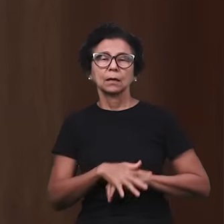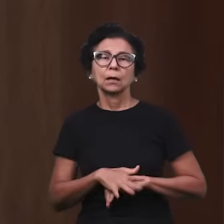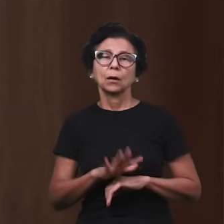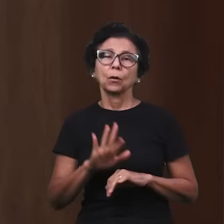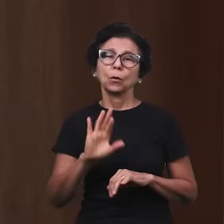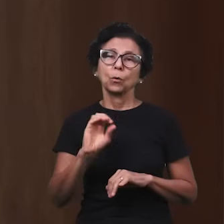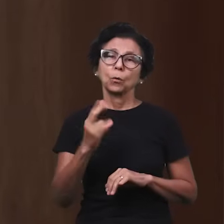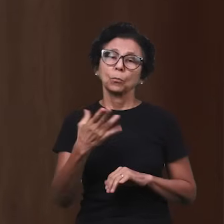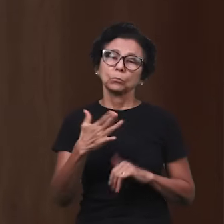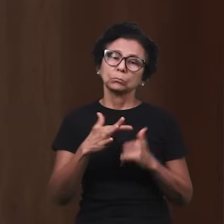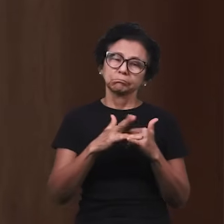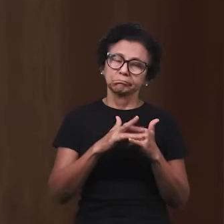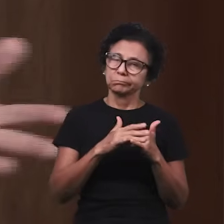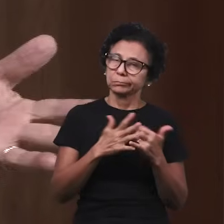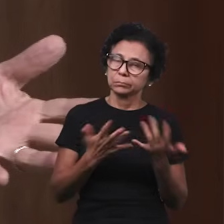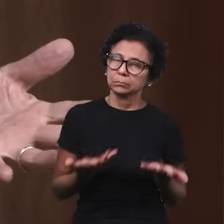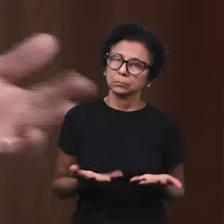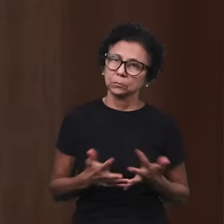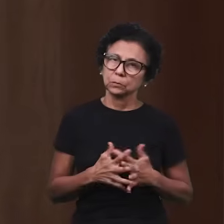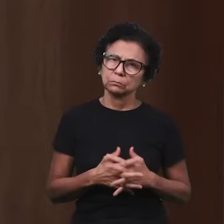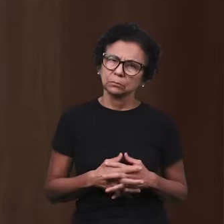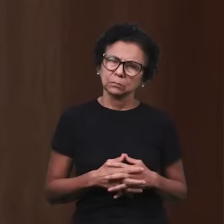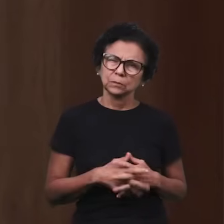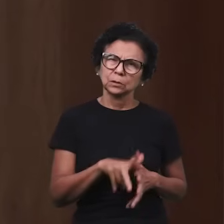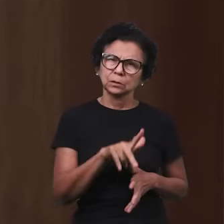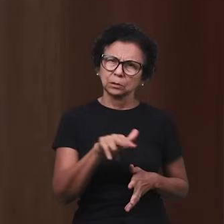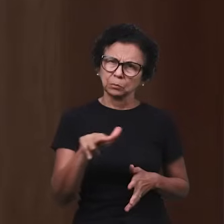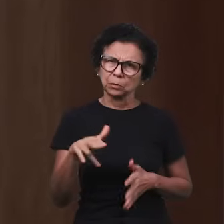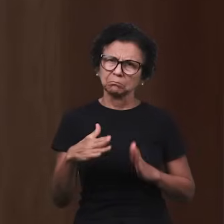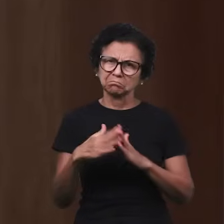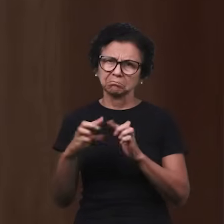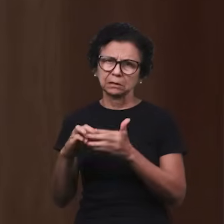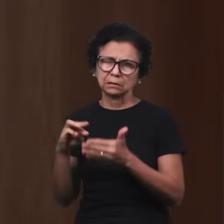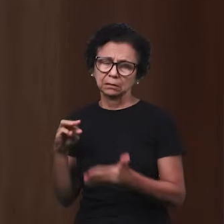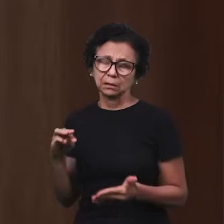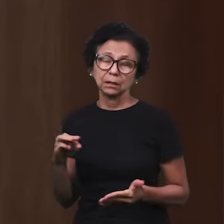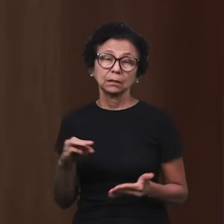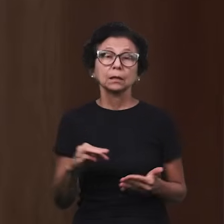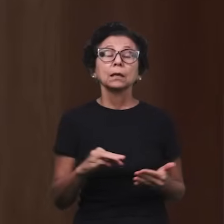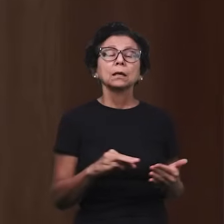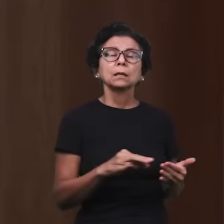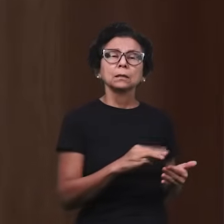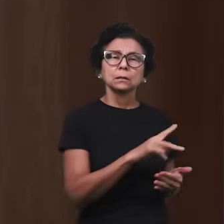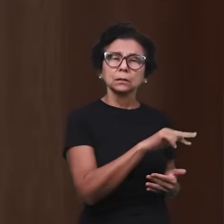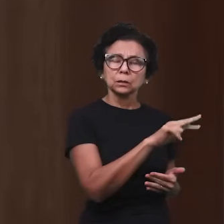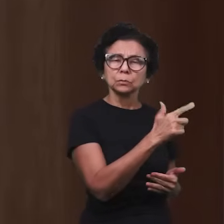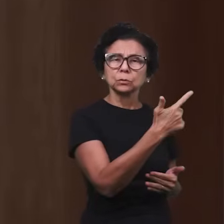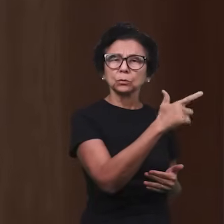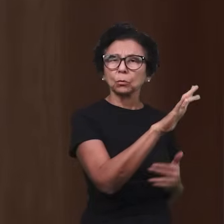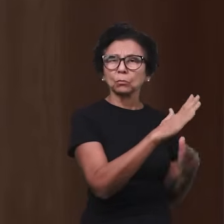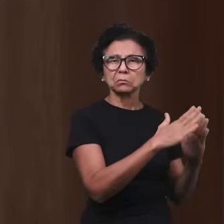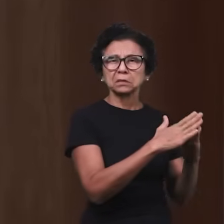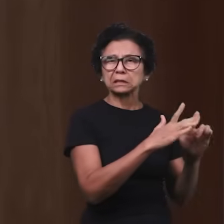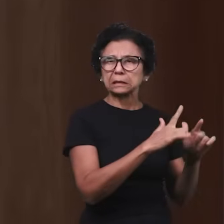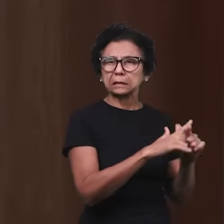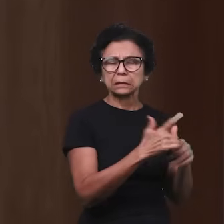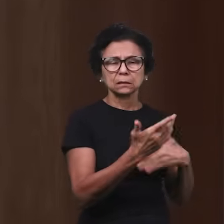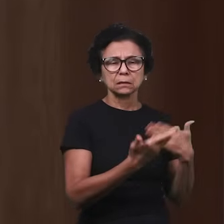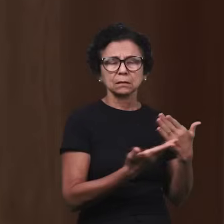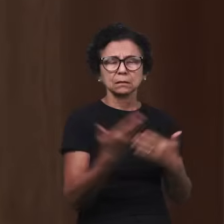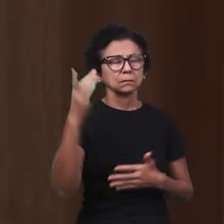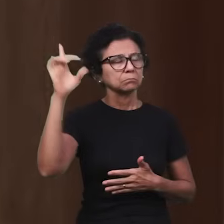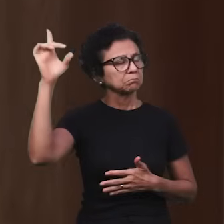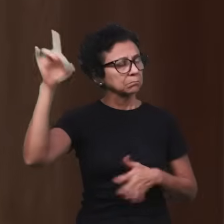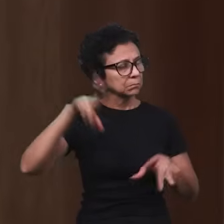YouTube. Como nós temos falado aqui, irmãos nossos da Igreja Cristã Maranata, irmãos nossos de outras igrejas, servos